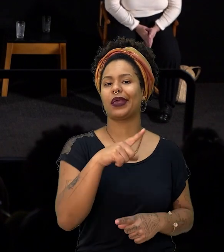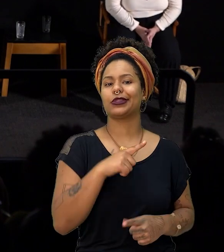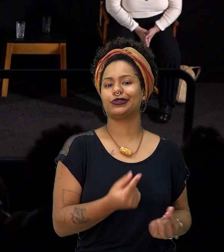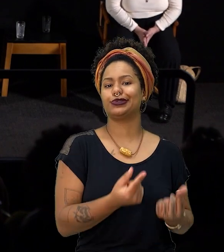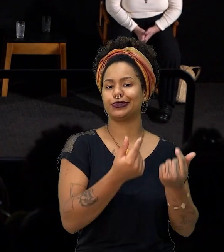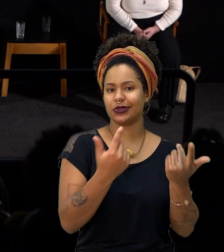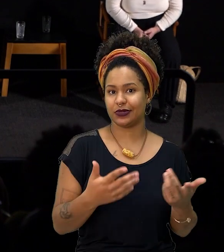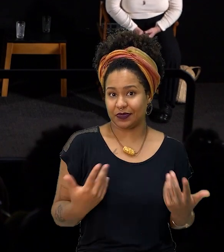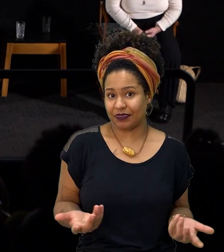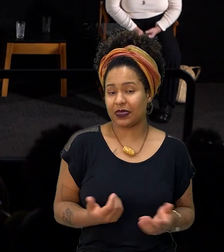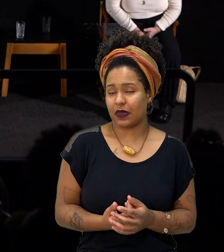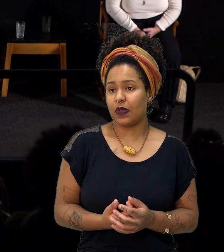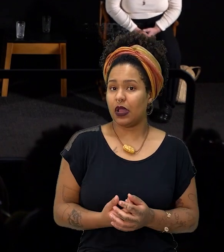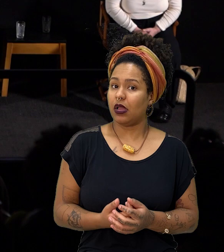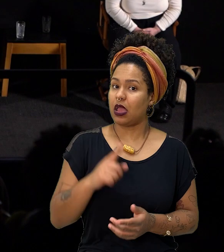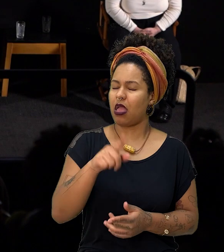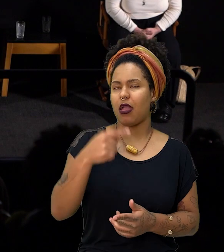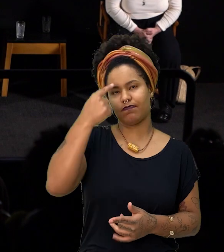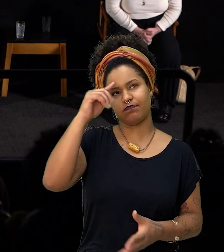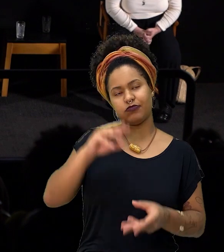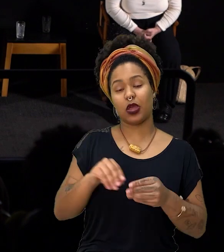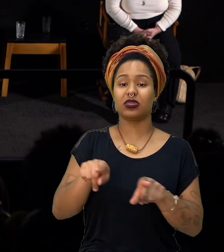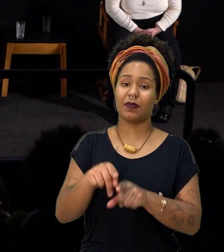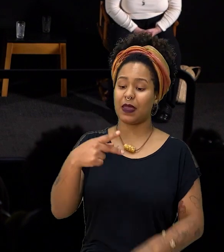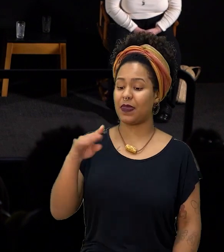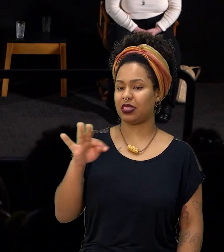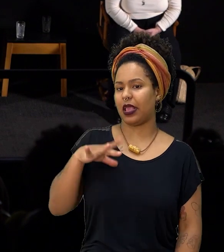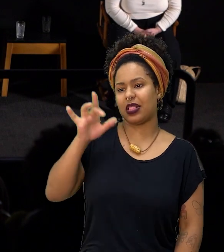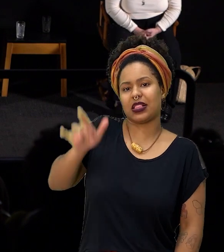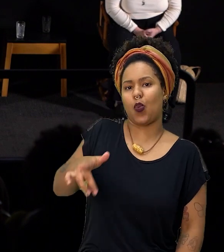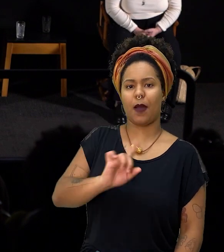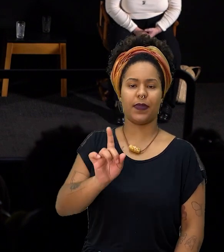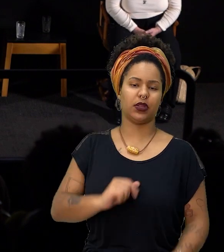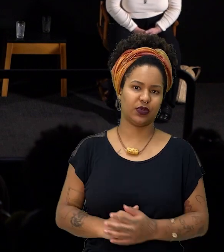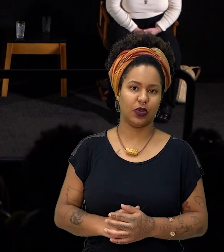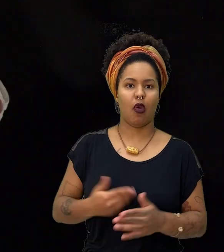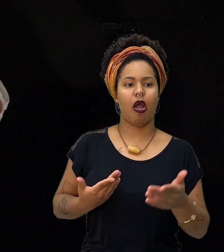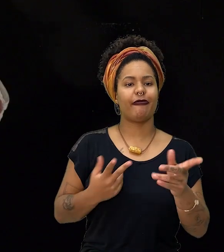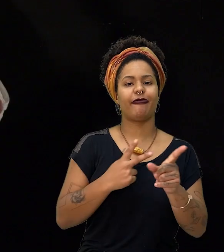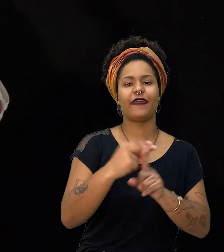lógica constante, que eu acho que o PT também não abandonou, de ganhar eleições